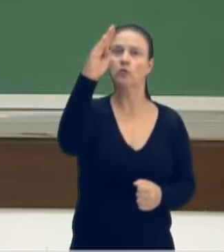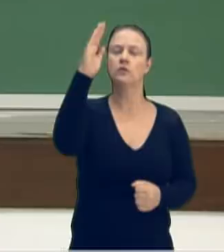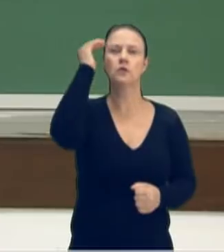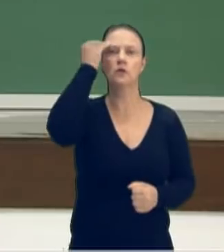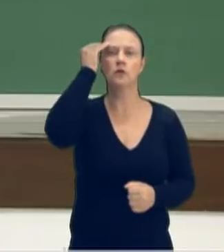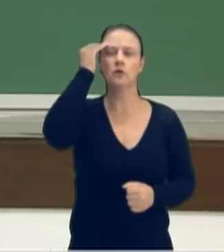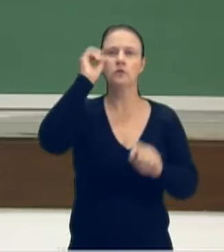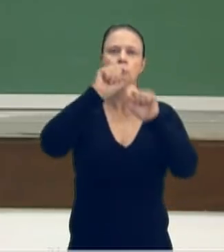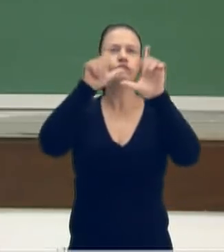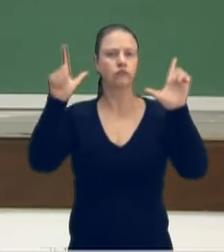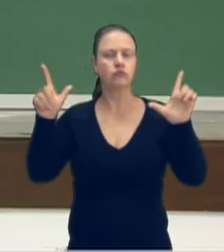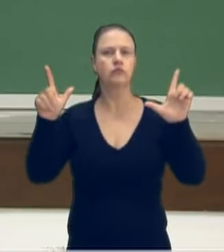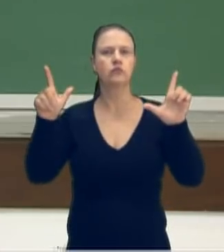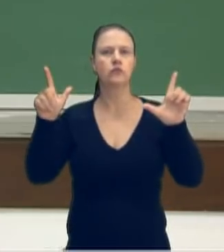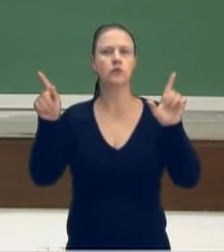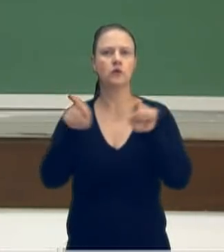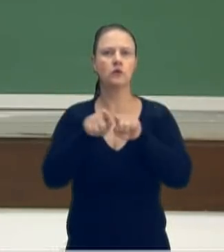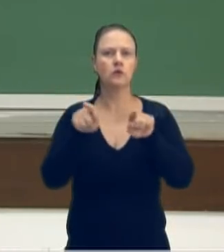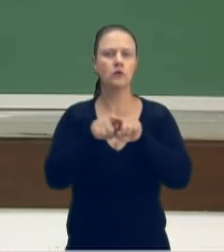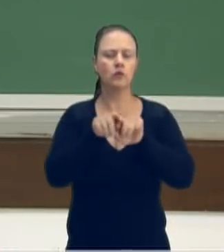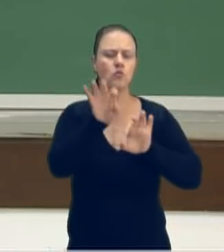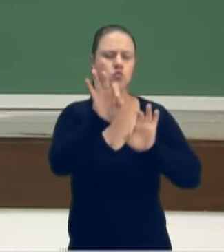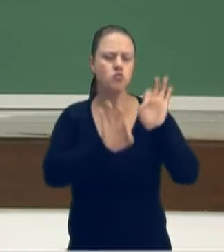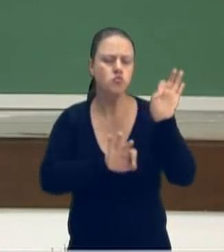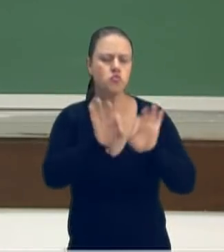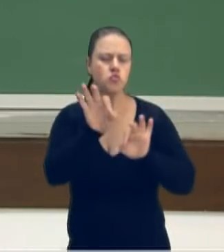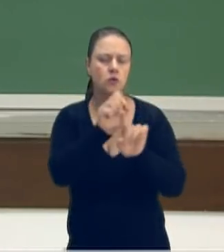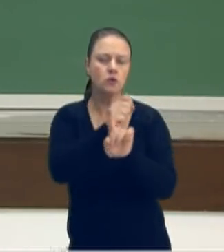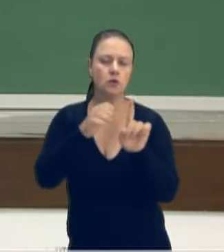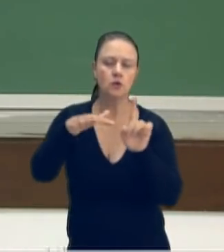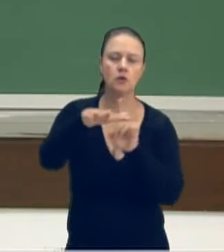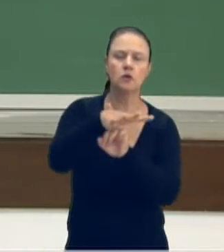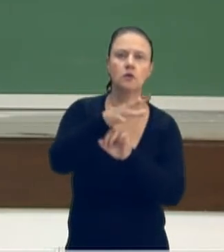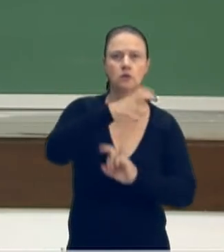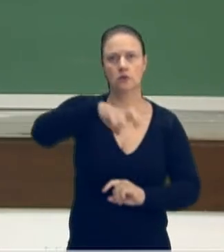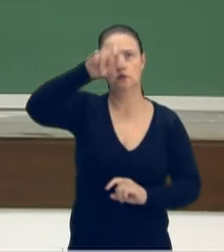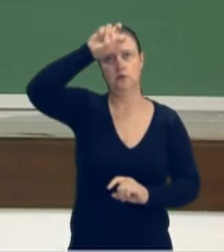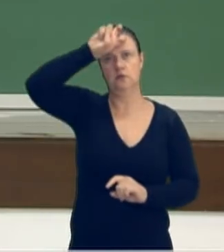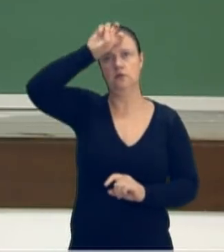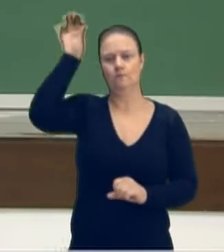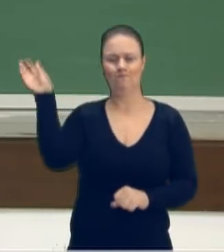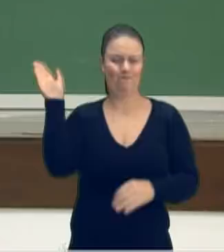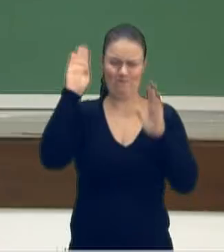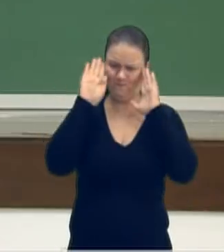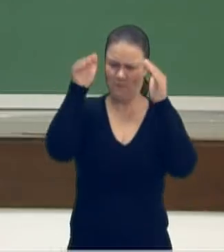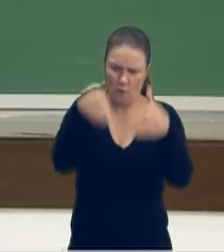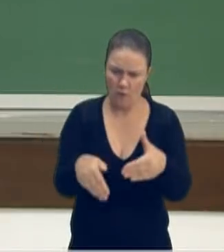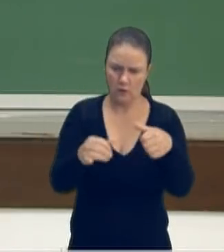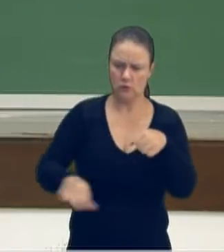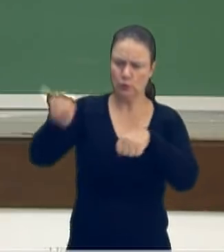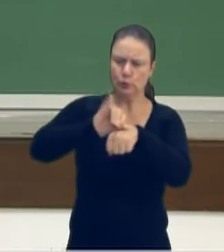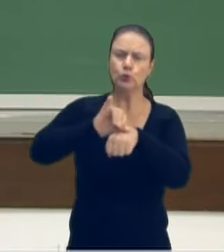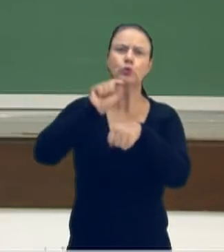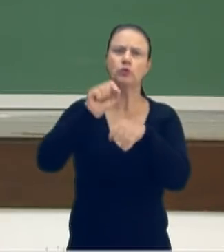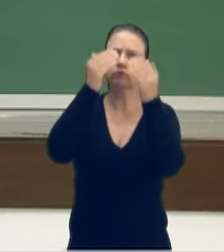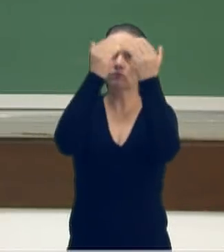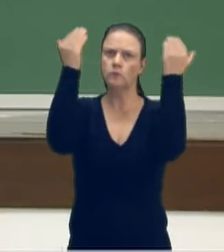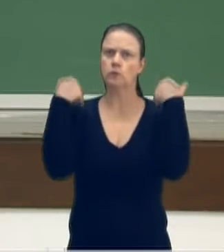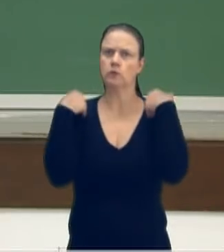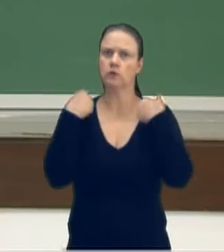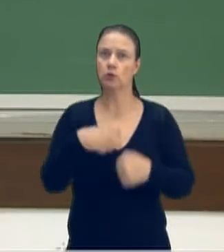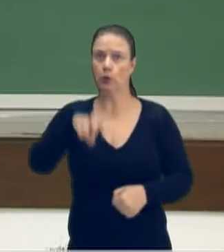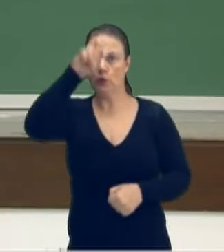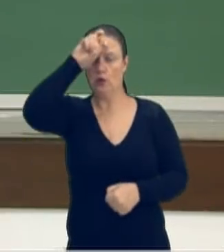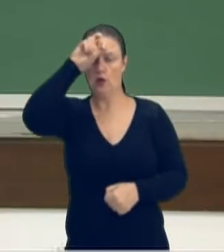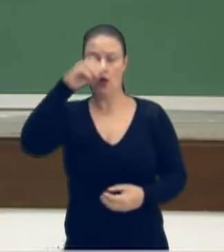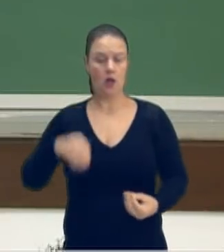entendermos a organização da sociedade egípcia centrada na figura faraônica, a ideia de um Deus